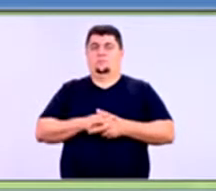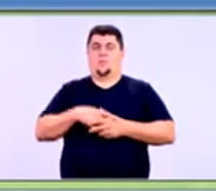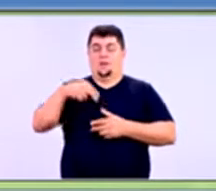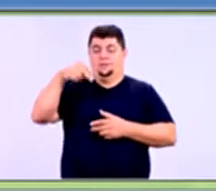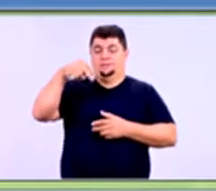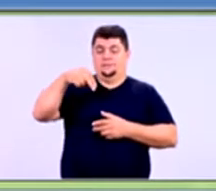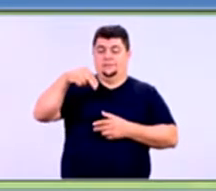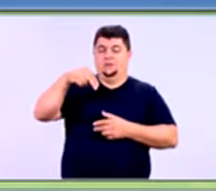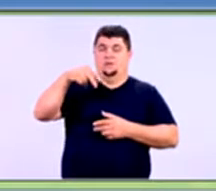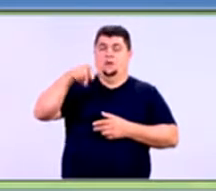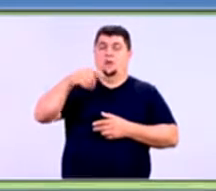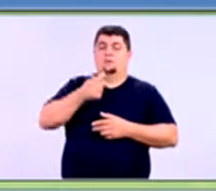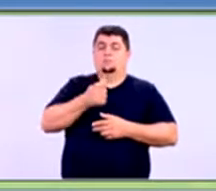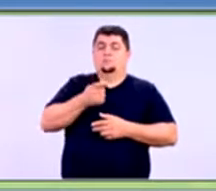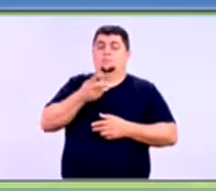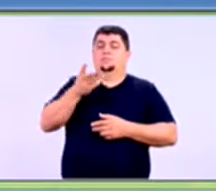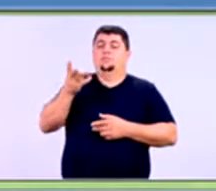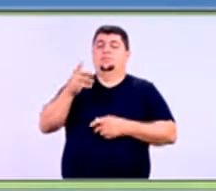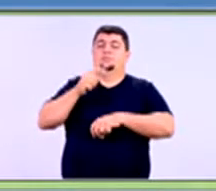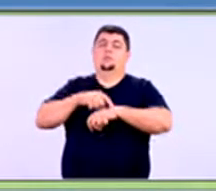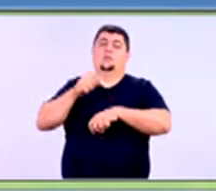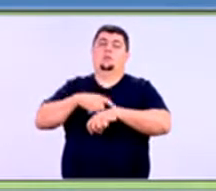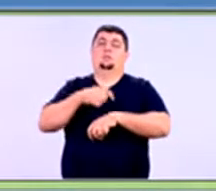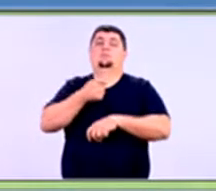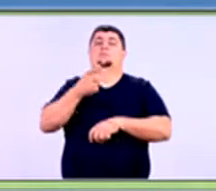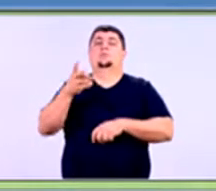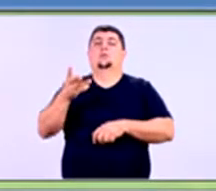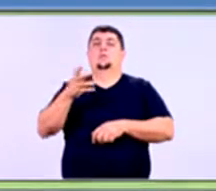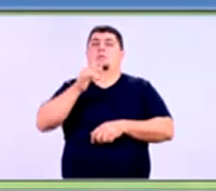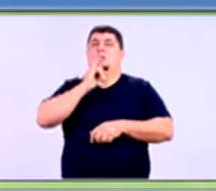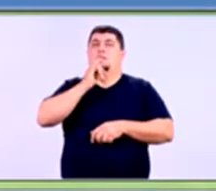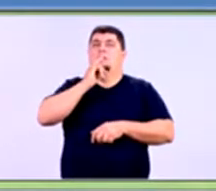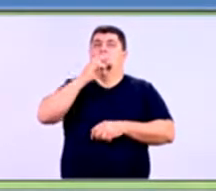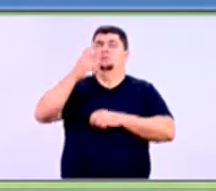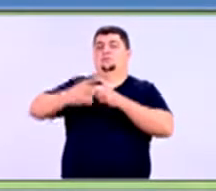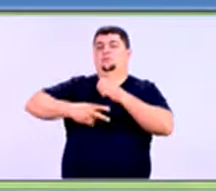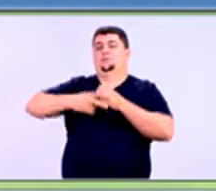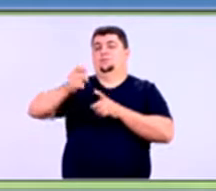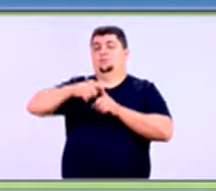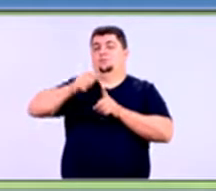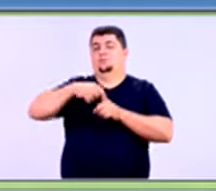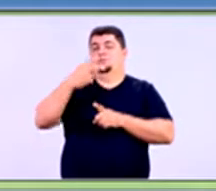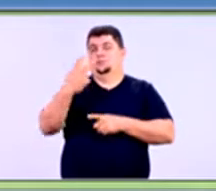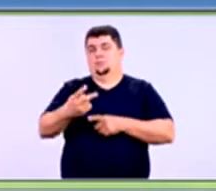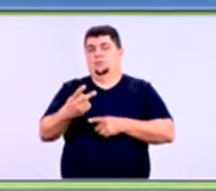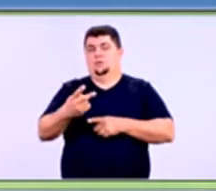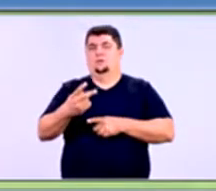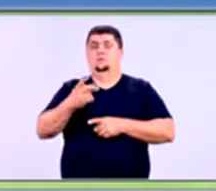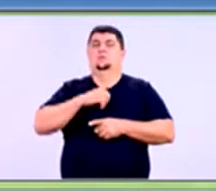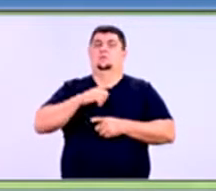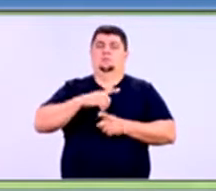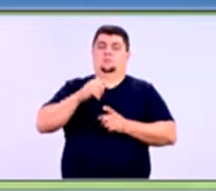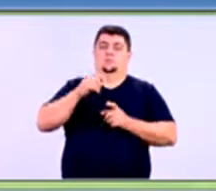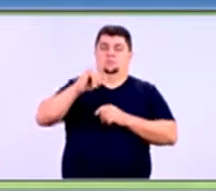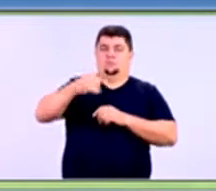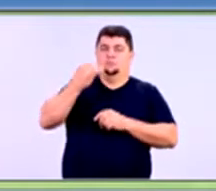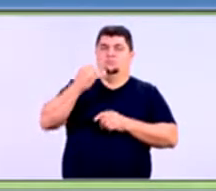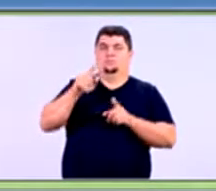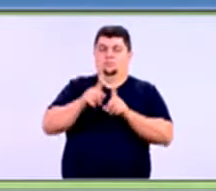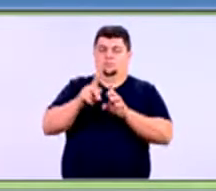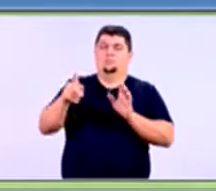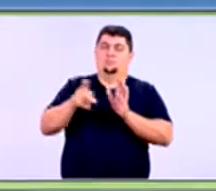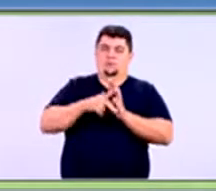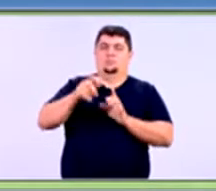que representa o número de períodos. Se ele ficou investido por 2 meses, então eu tenho que calcular os juros em cima desses